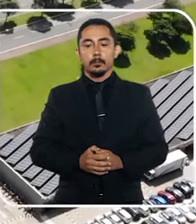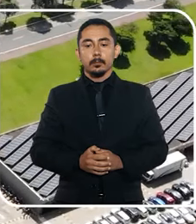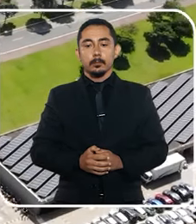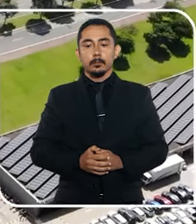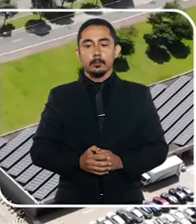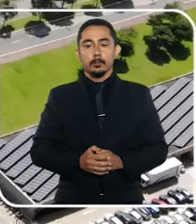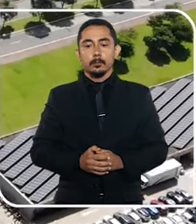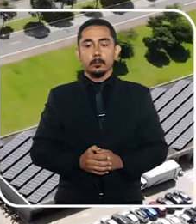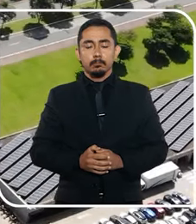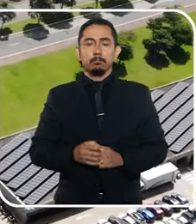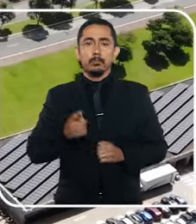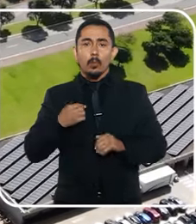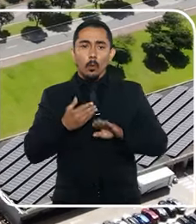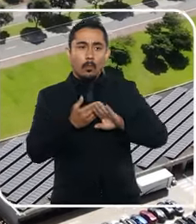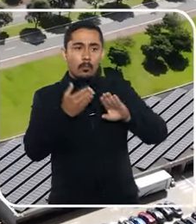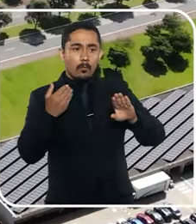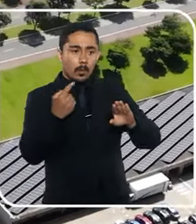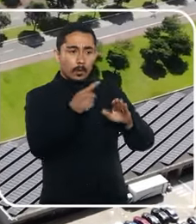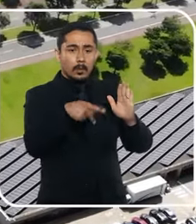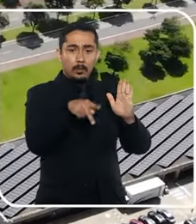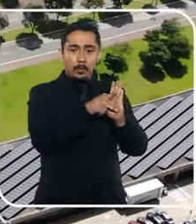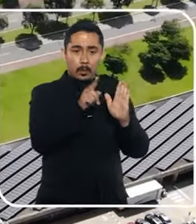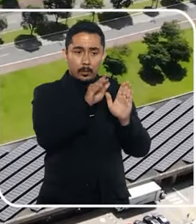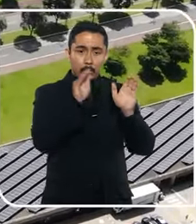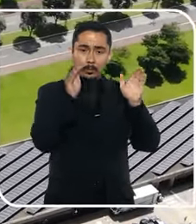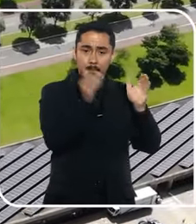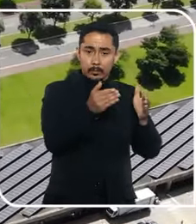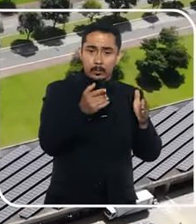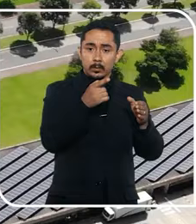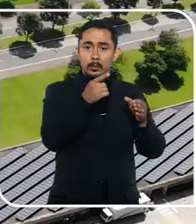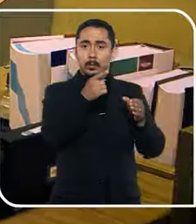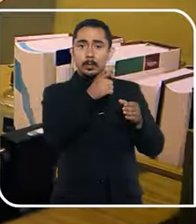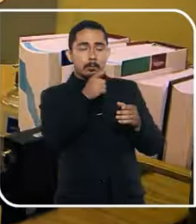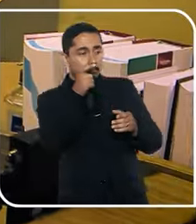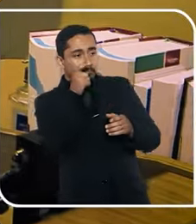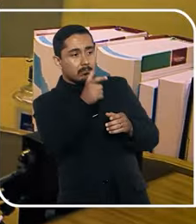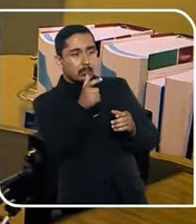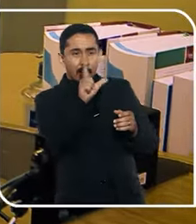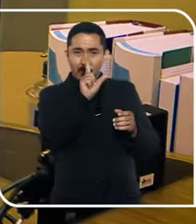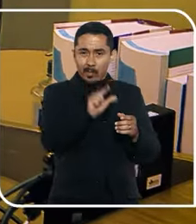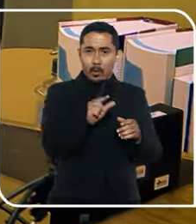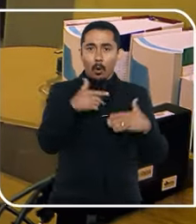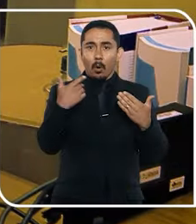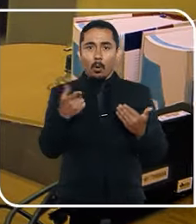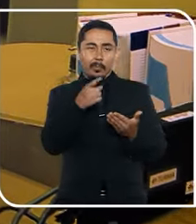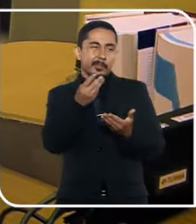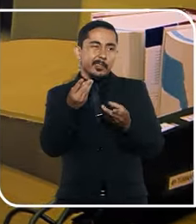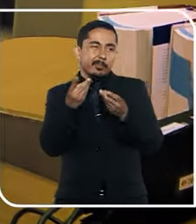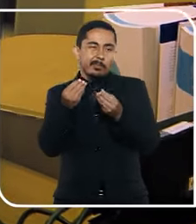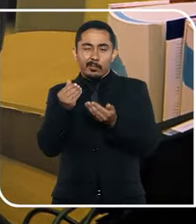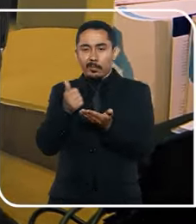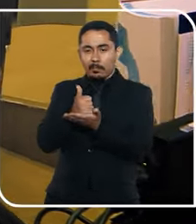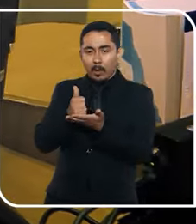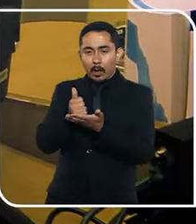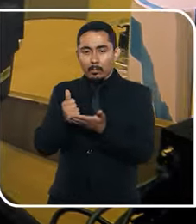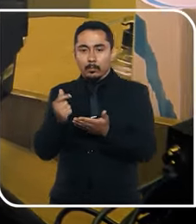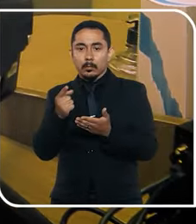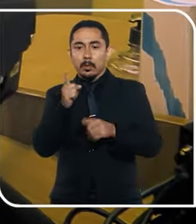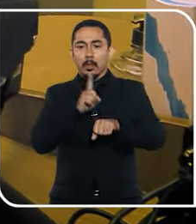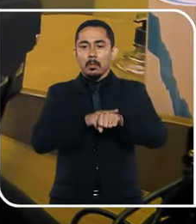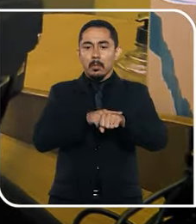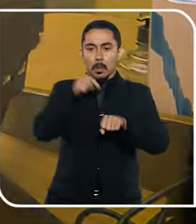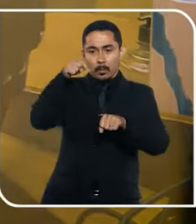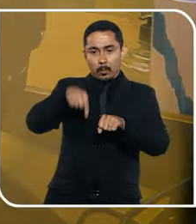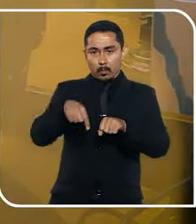Eu afasto qualquer alegação de que a questão que ora se aprecia é menor ou se trata de mera futilidade a ocupar